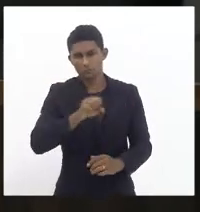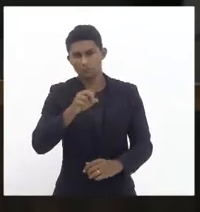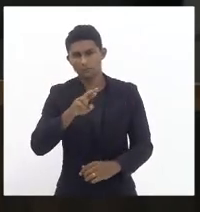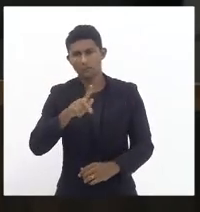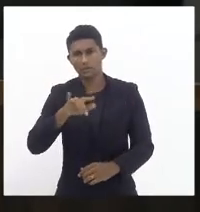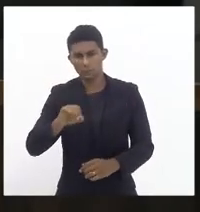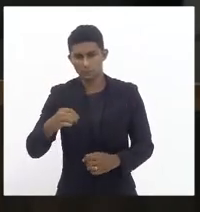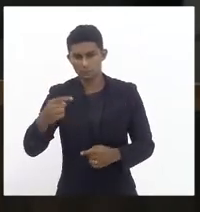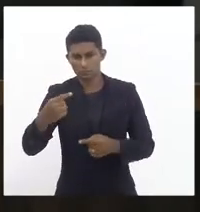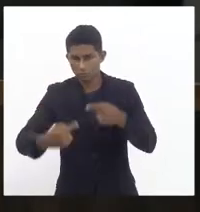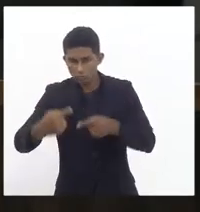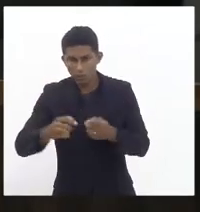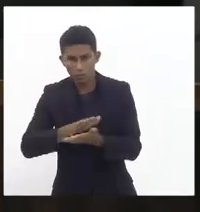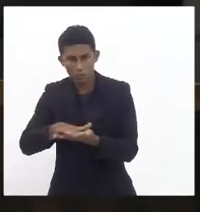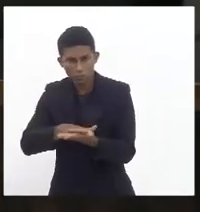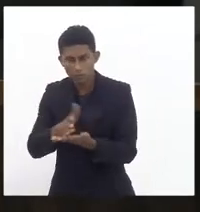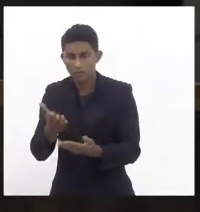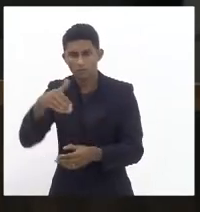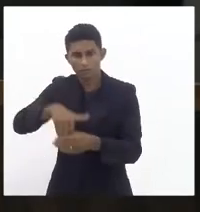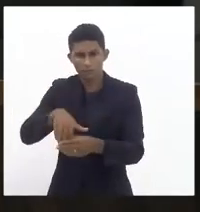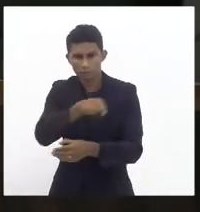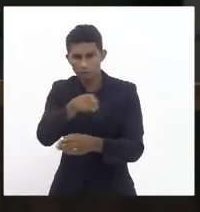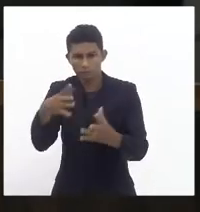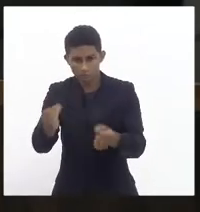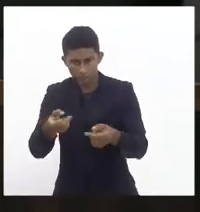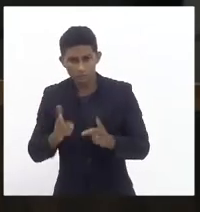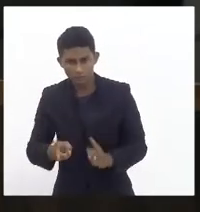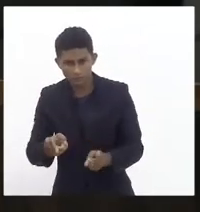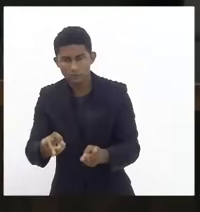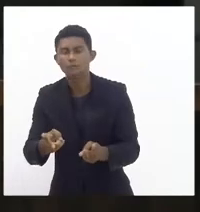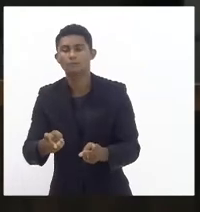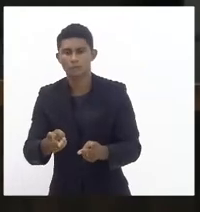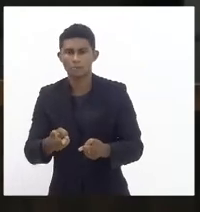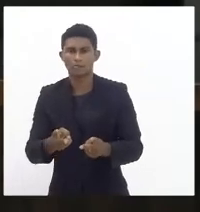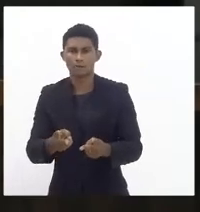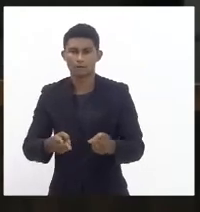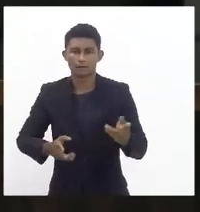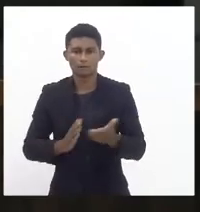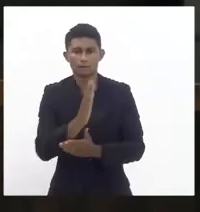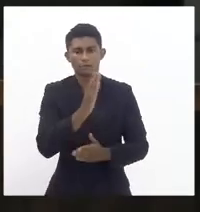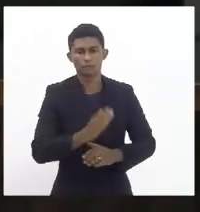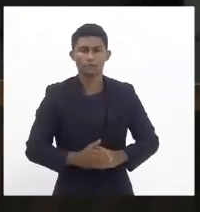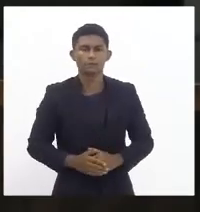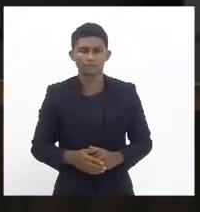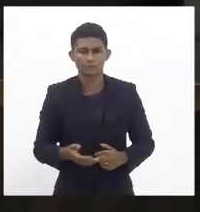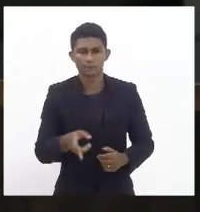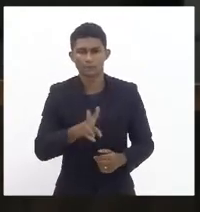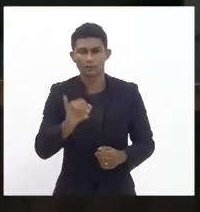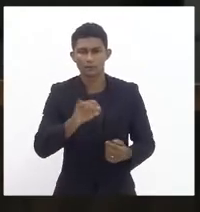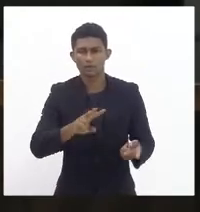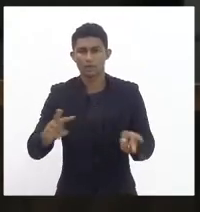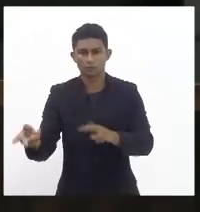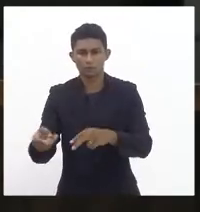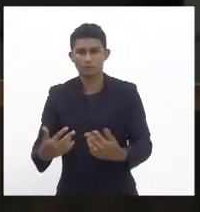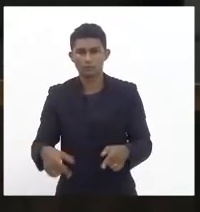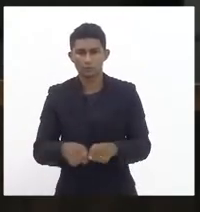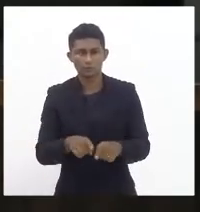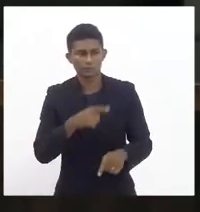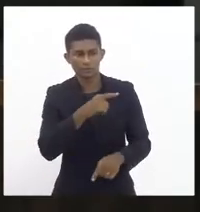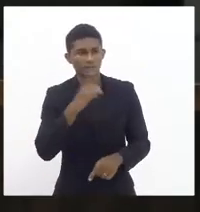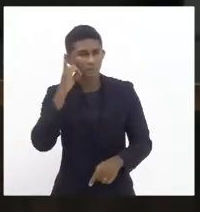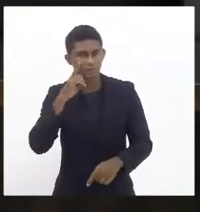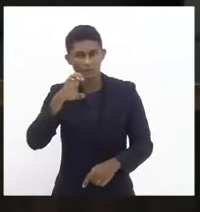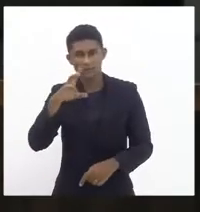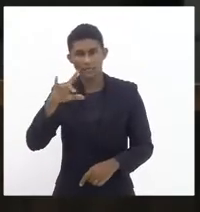discussão na Avenida discute-se a discussão e votação dos que aprovam a permanência combustão aprovado vai à promulgação com a abstenção do